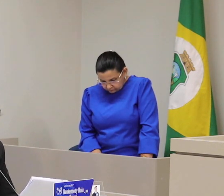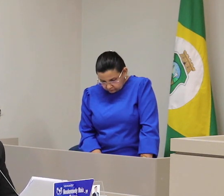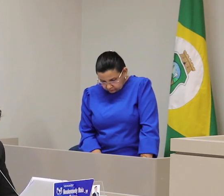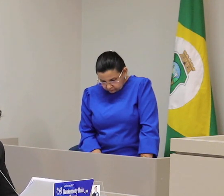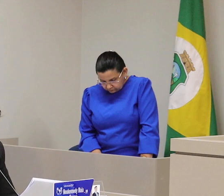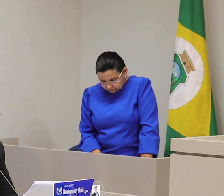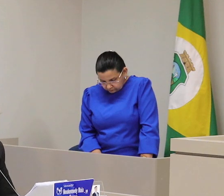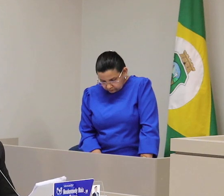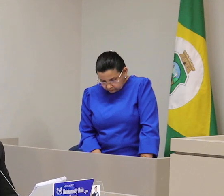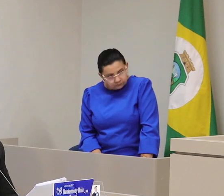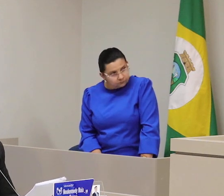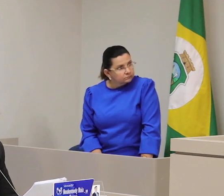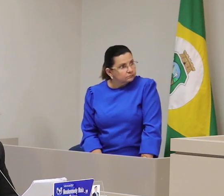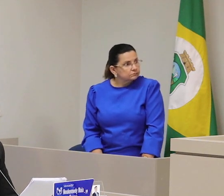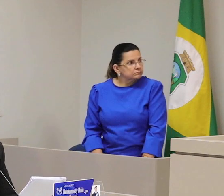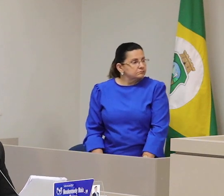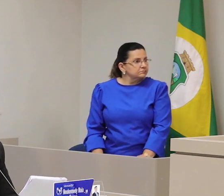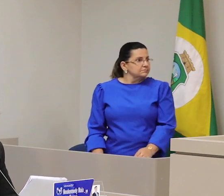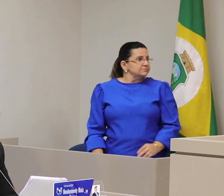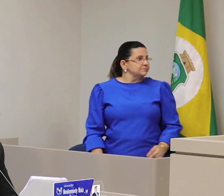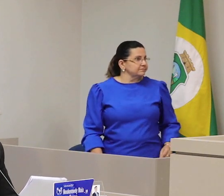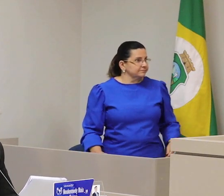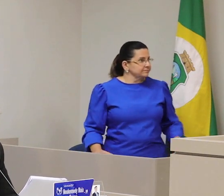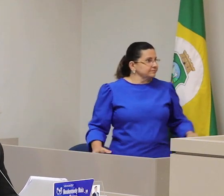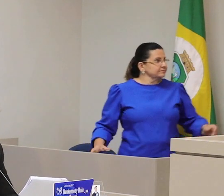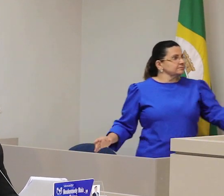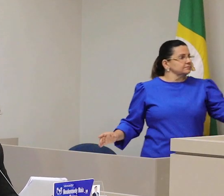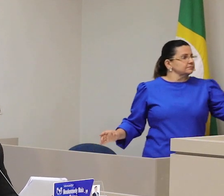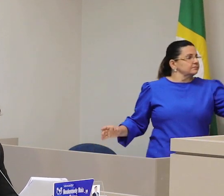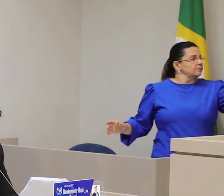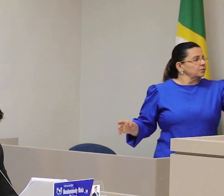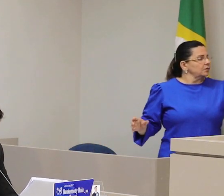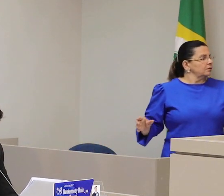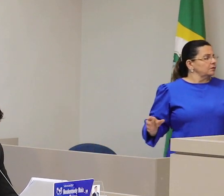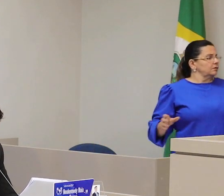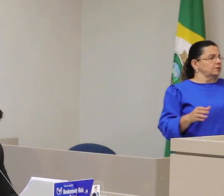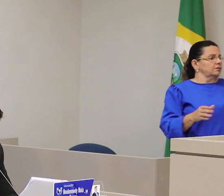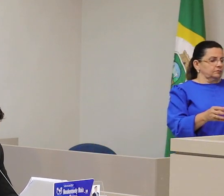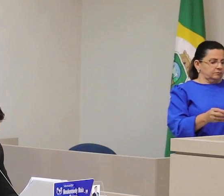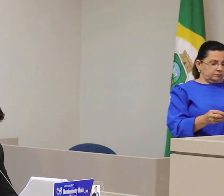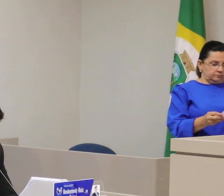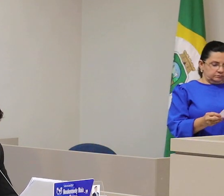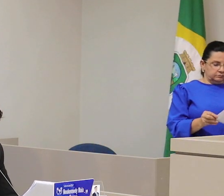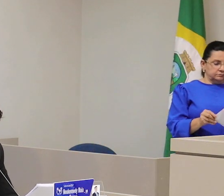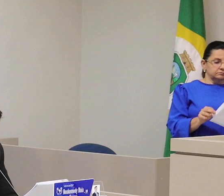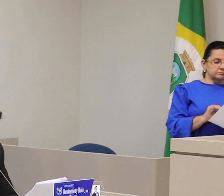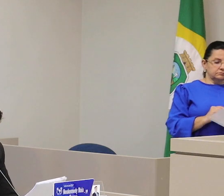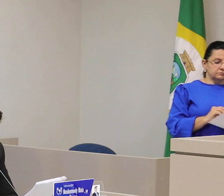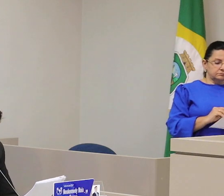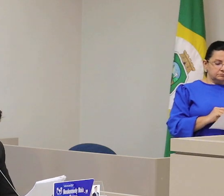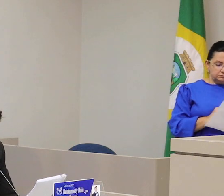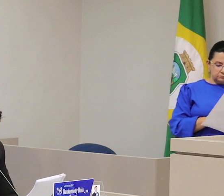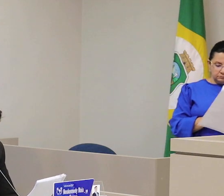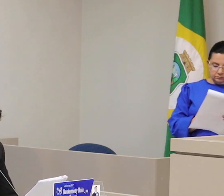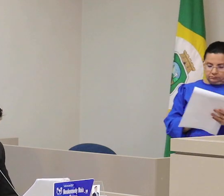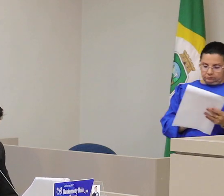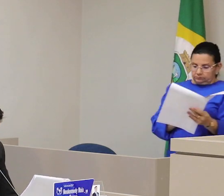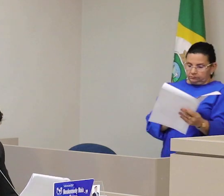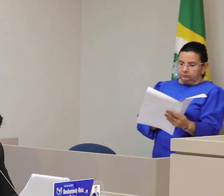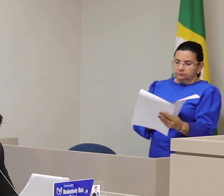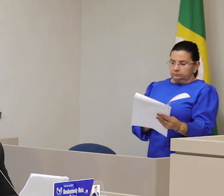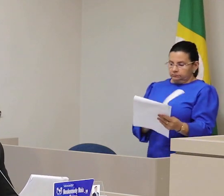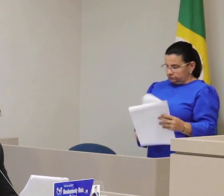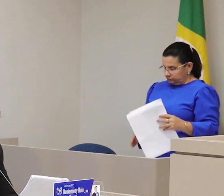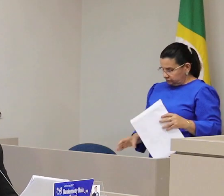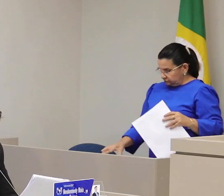aprimorar suas habilidades tornando-se uma talentosa musicista e costureira autodidata casada com